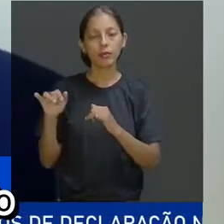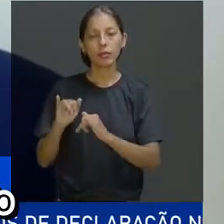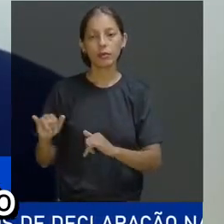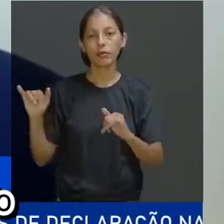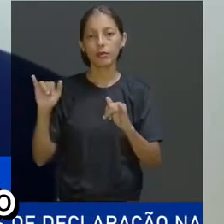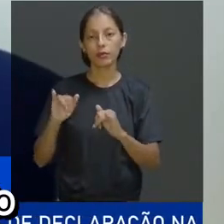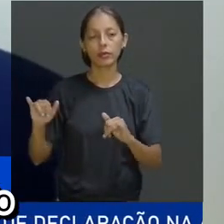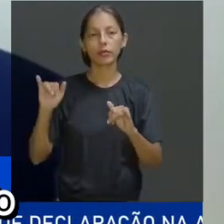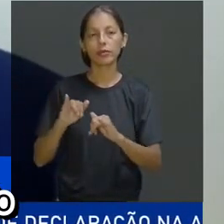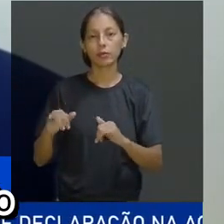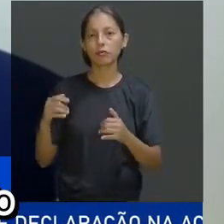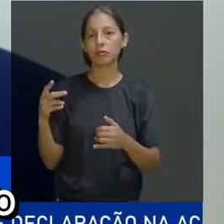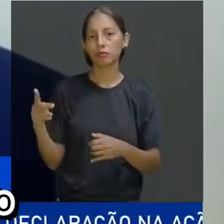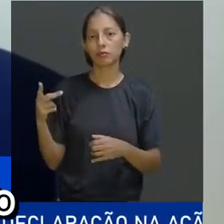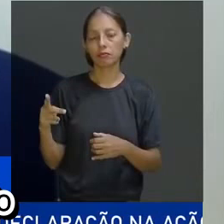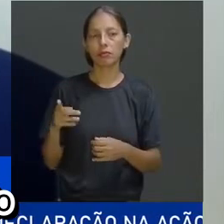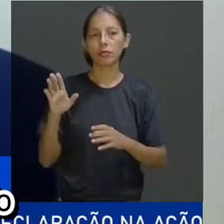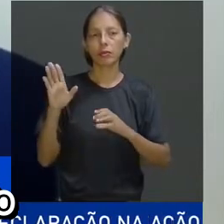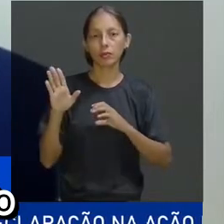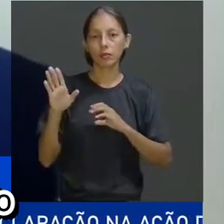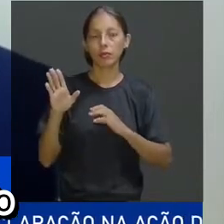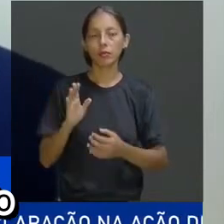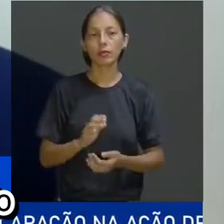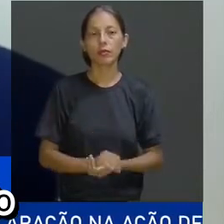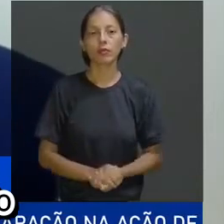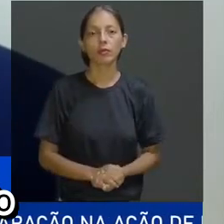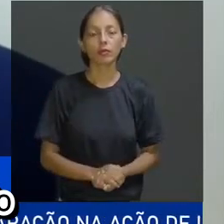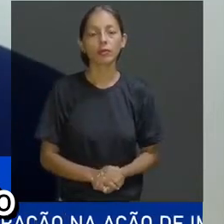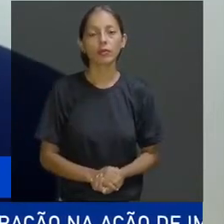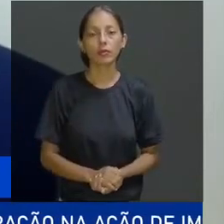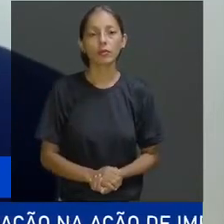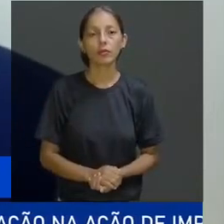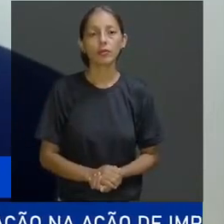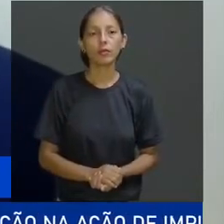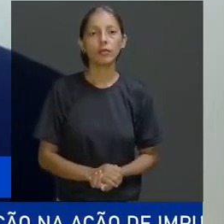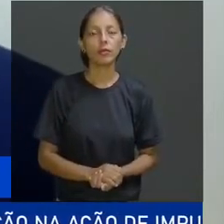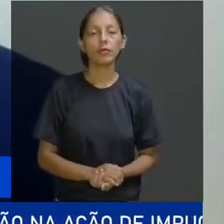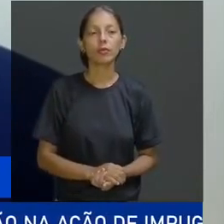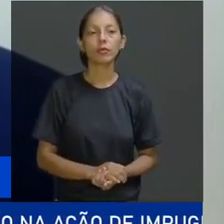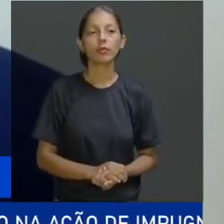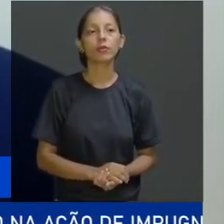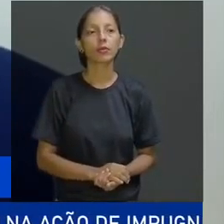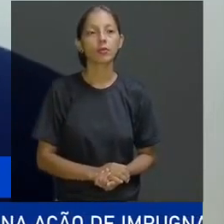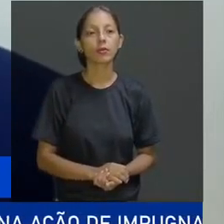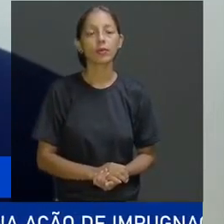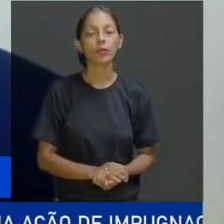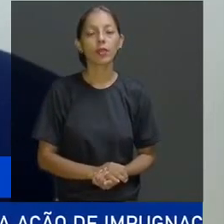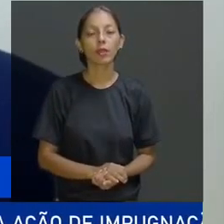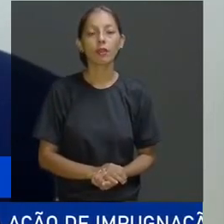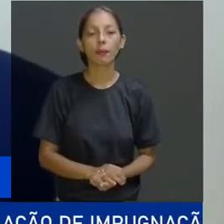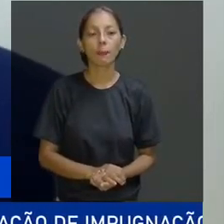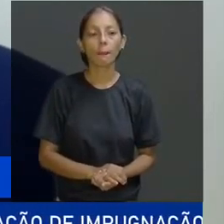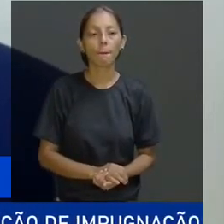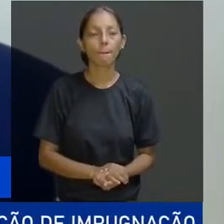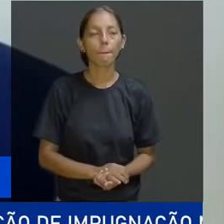percentual corresponde à proporção das candidaturas femininas apresentadas pelo partido para esse cargo.